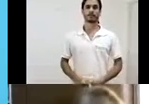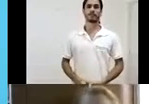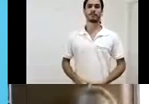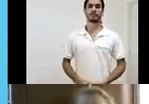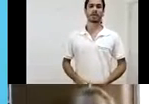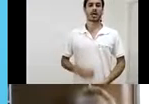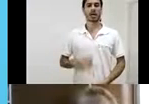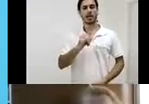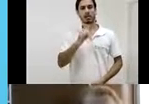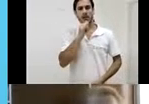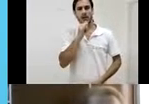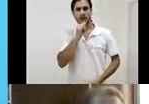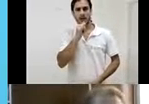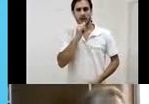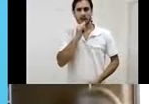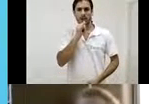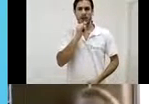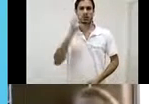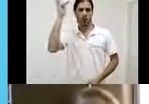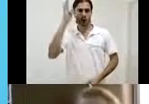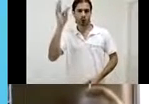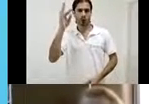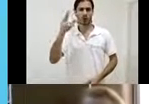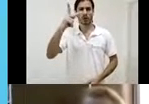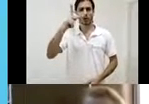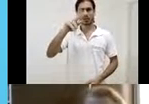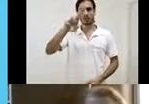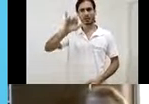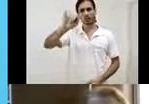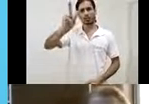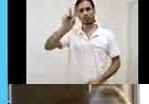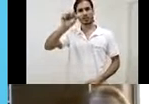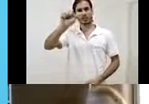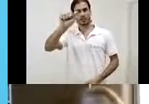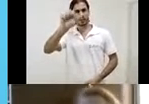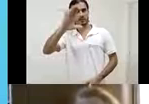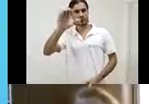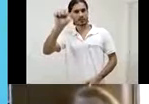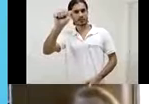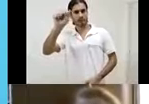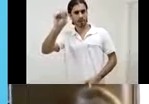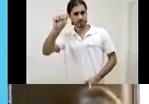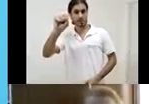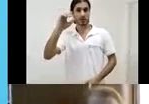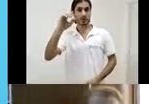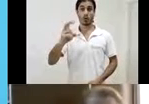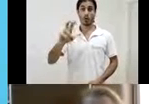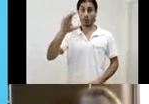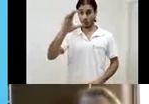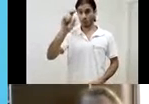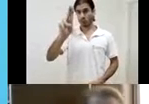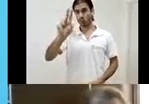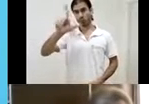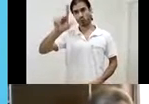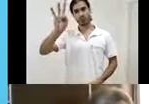A teoria da privação cultural, ela inicia na década de 60 nos Estados Unidos, influencia muito aqui